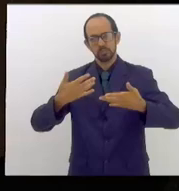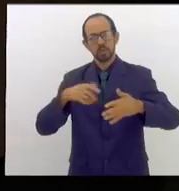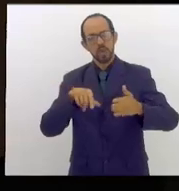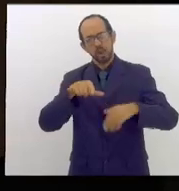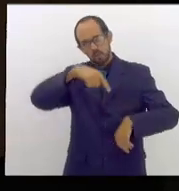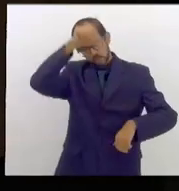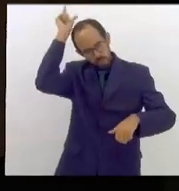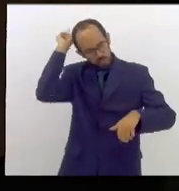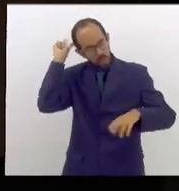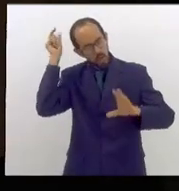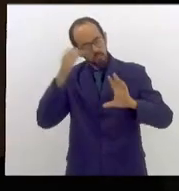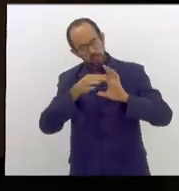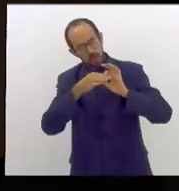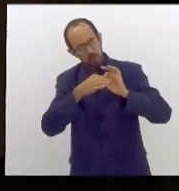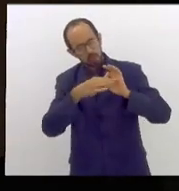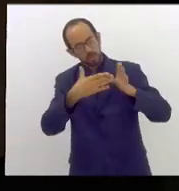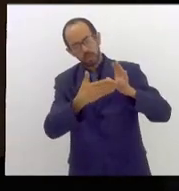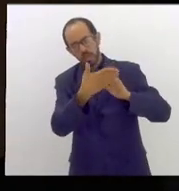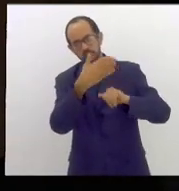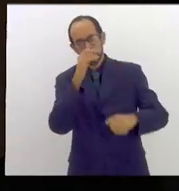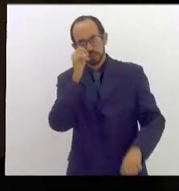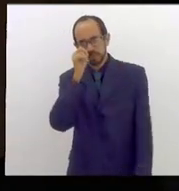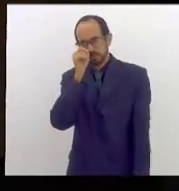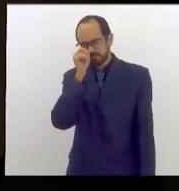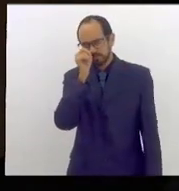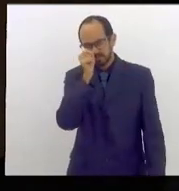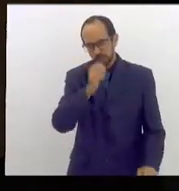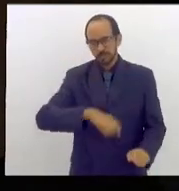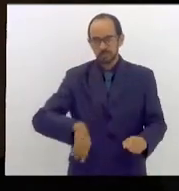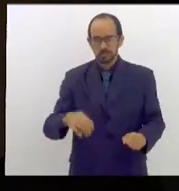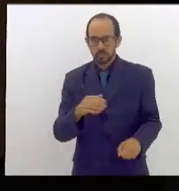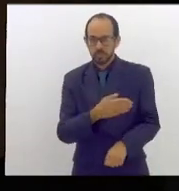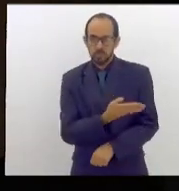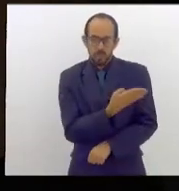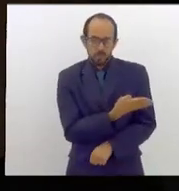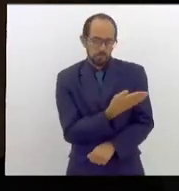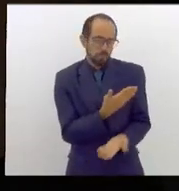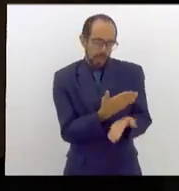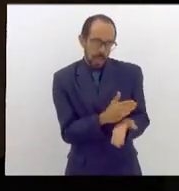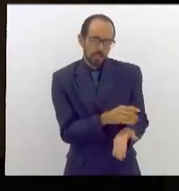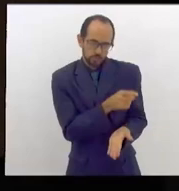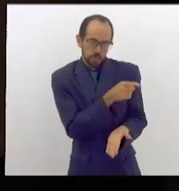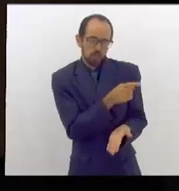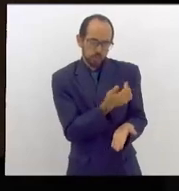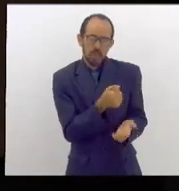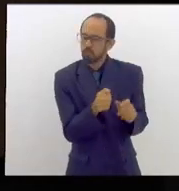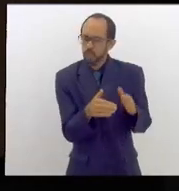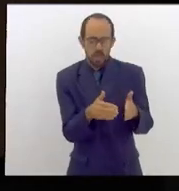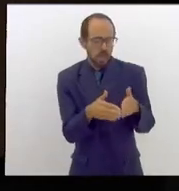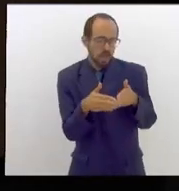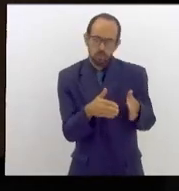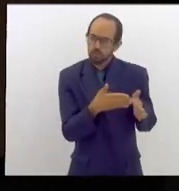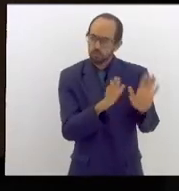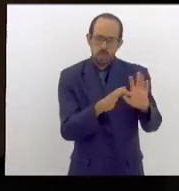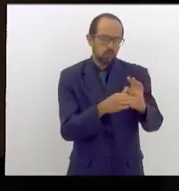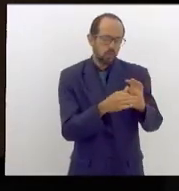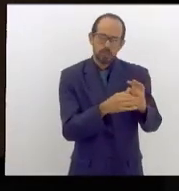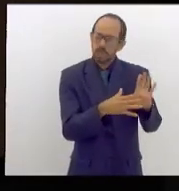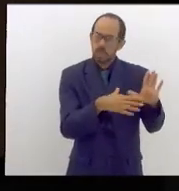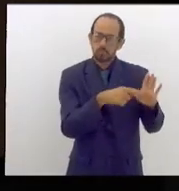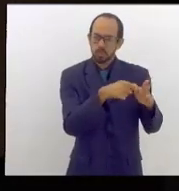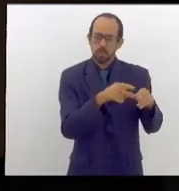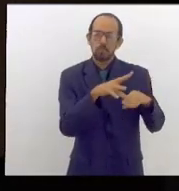fique à vontade já com a parte concedida vossa excelência para complementar a minha fala de exposição do que aconteceu na reunião